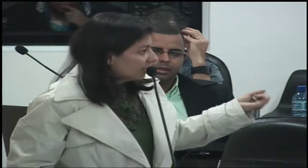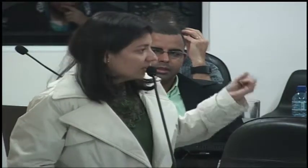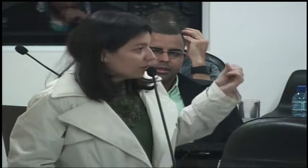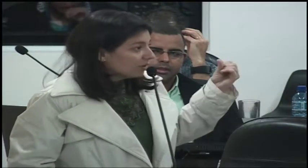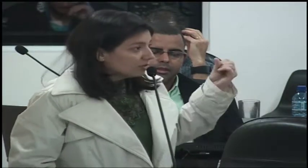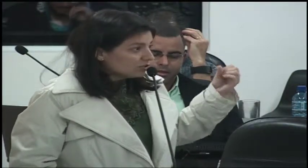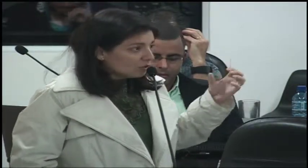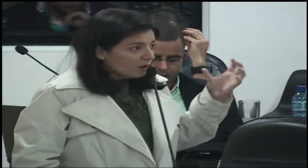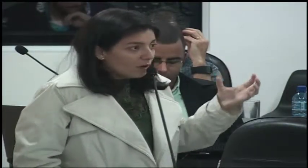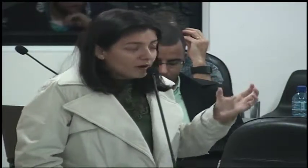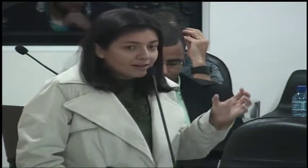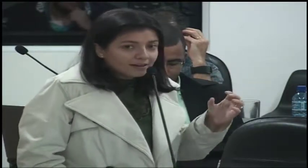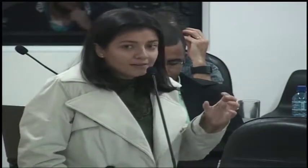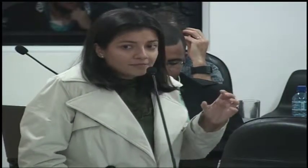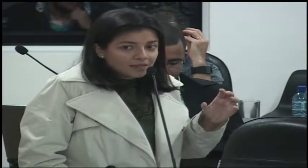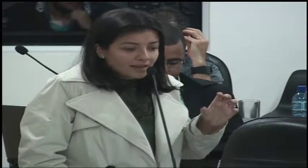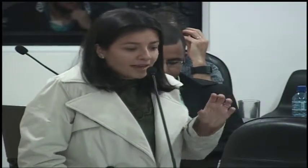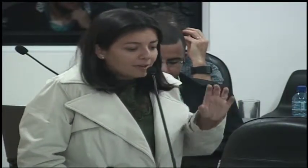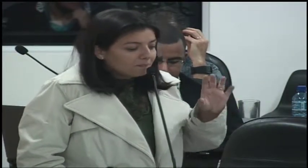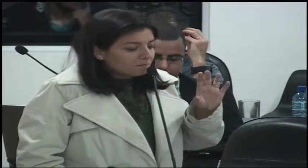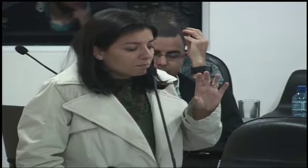debate. Quando a gente coloca